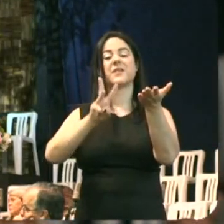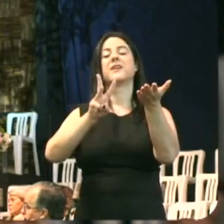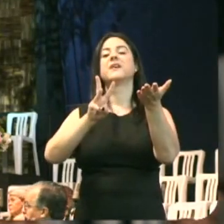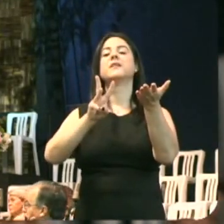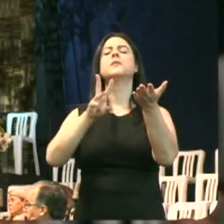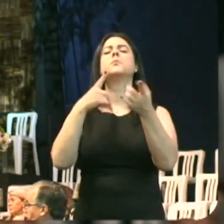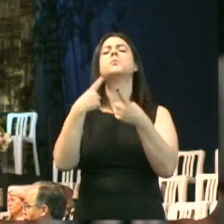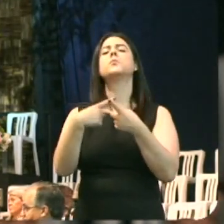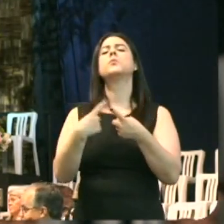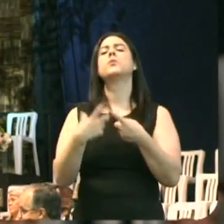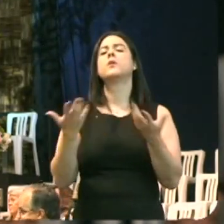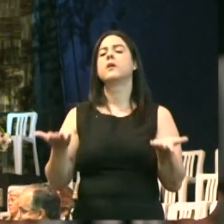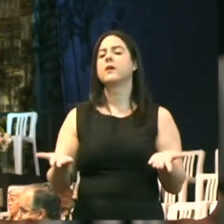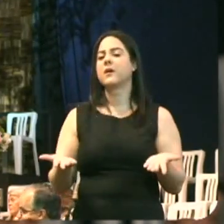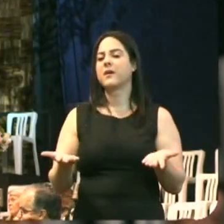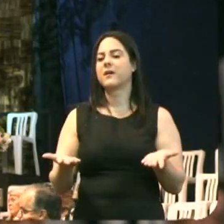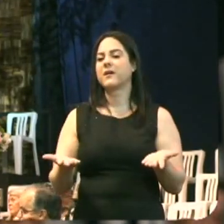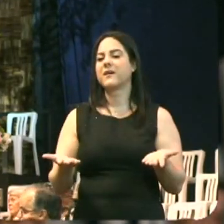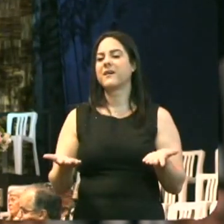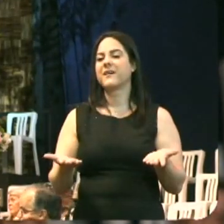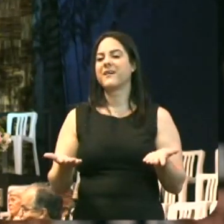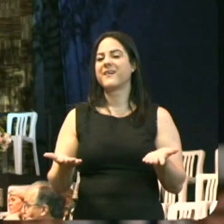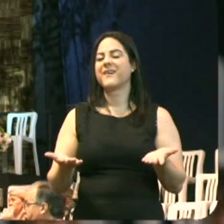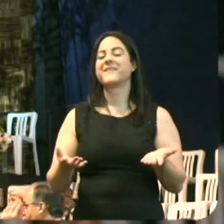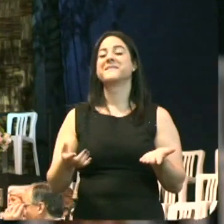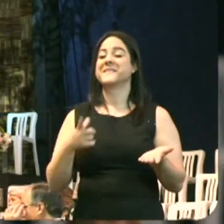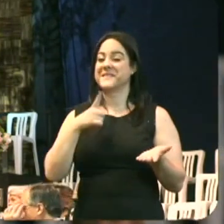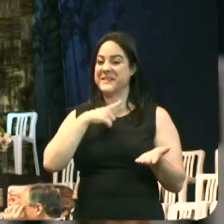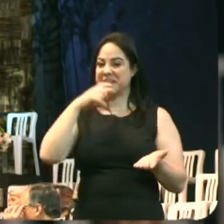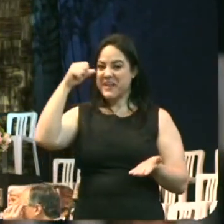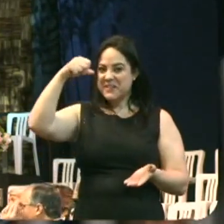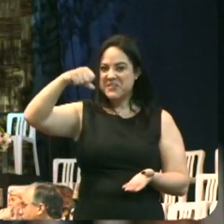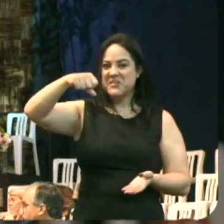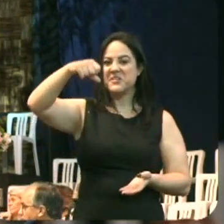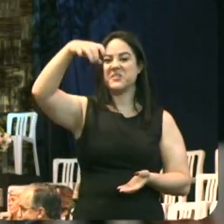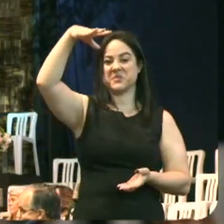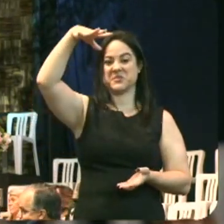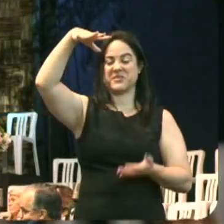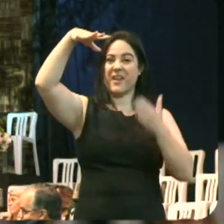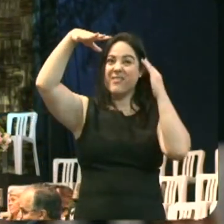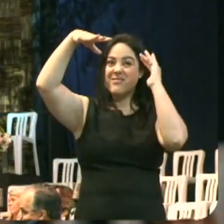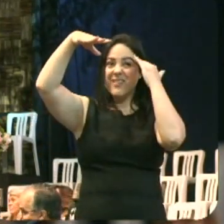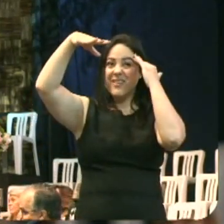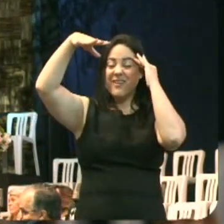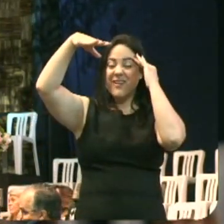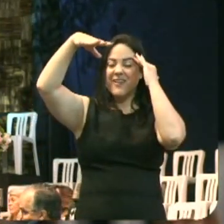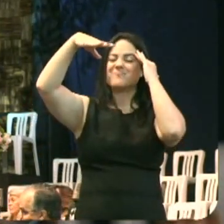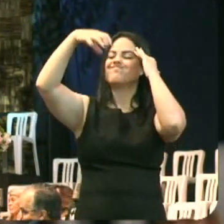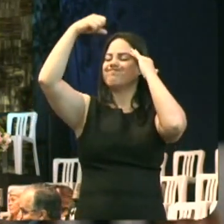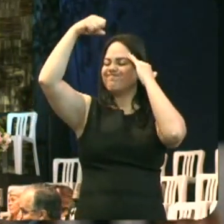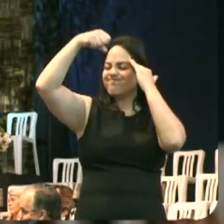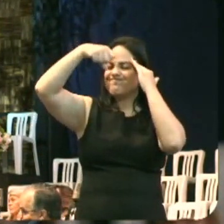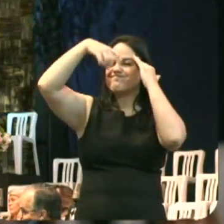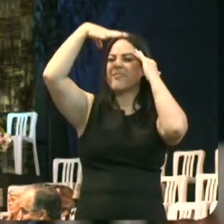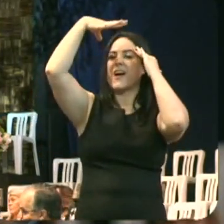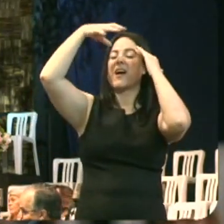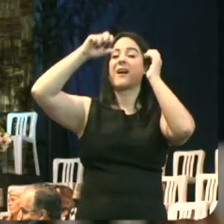sabe para quê? Para lançar luz sobre esse entendimento que não era capaz de